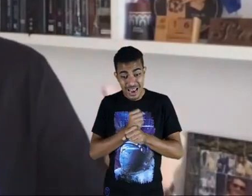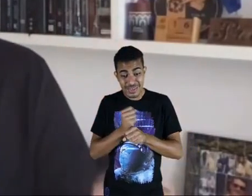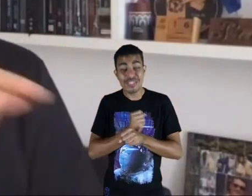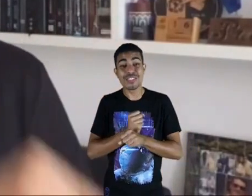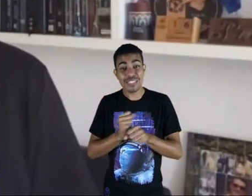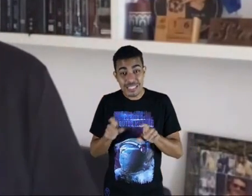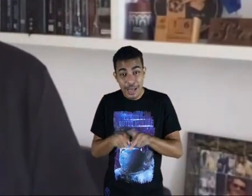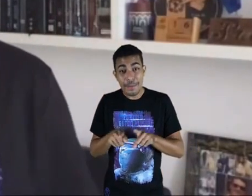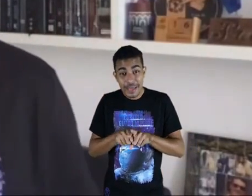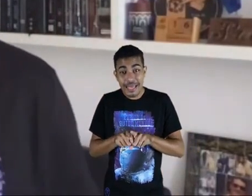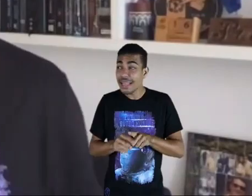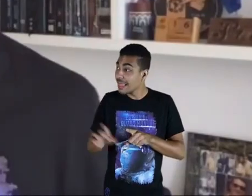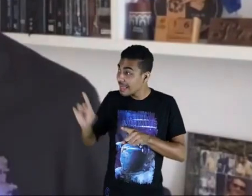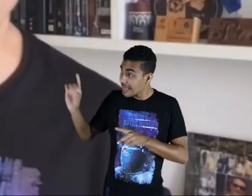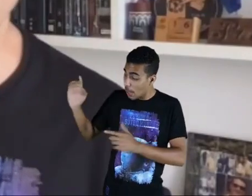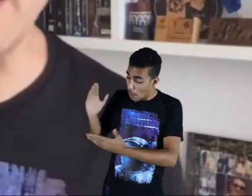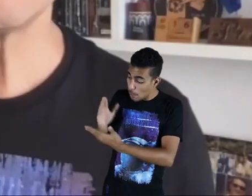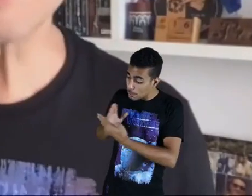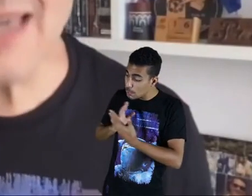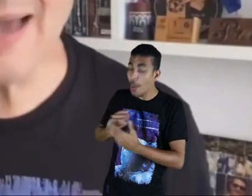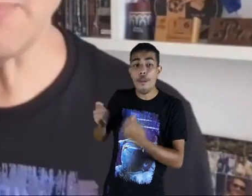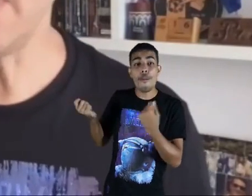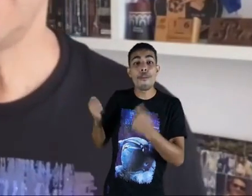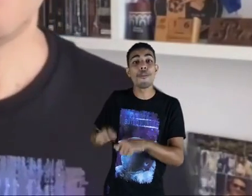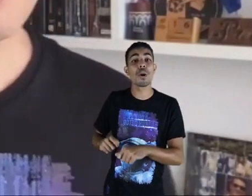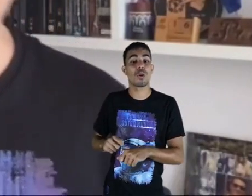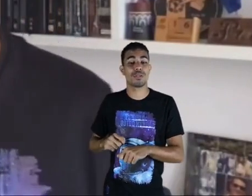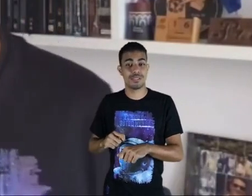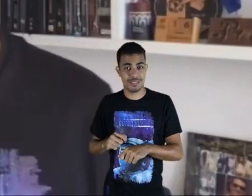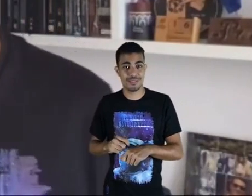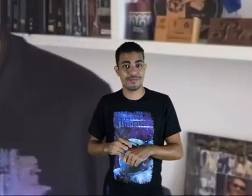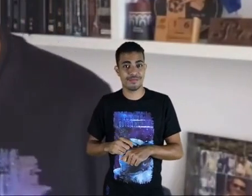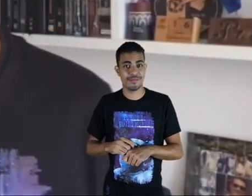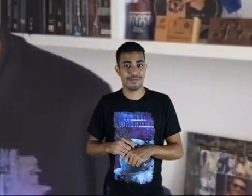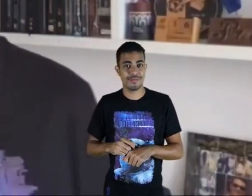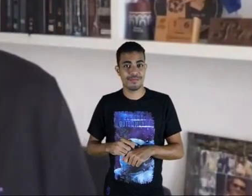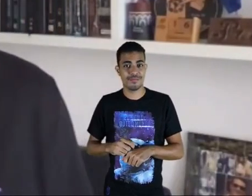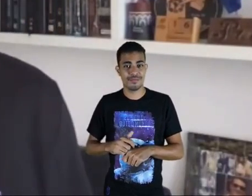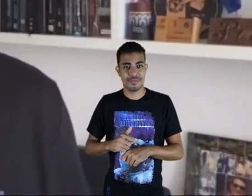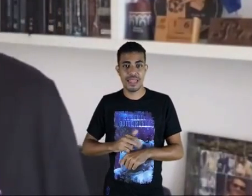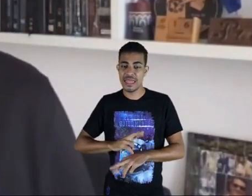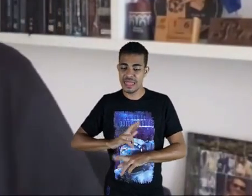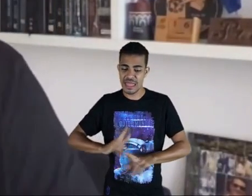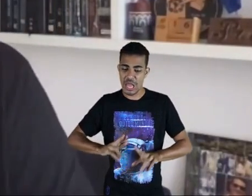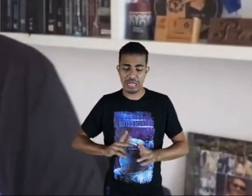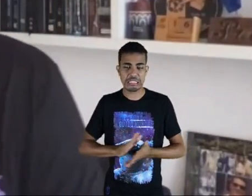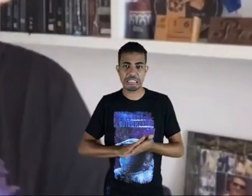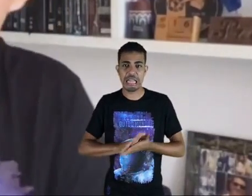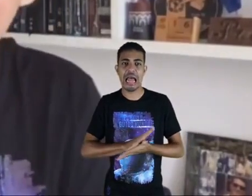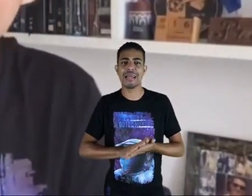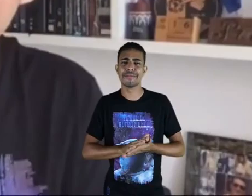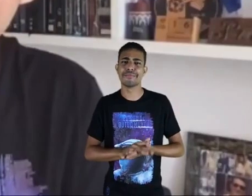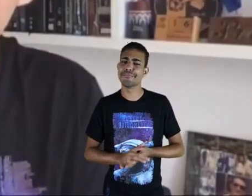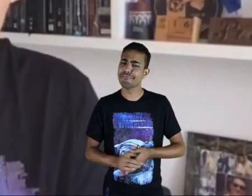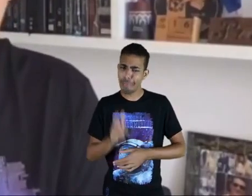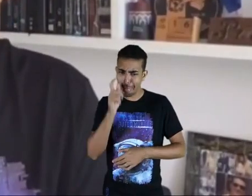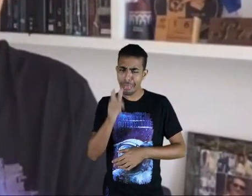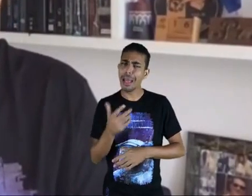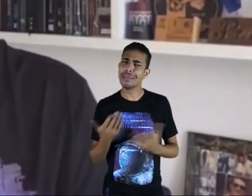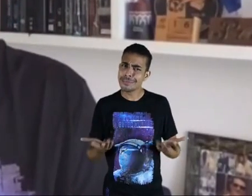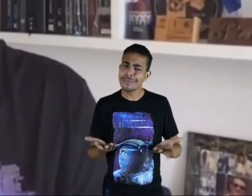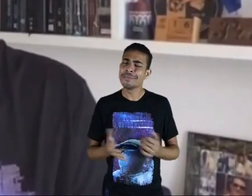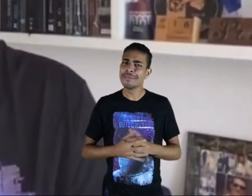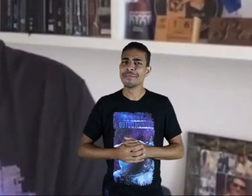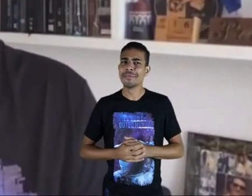que Deus pode fazer com aquele que sabe que não é nada. Que interessante.